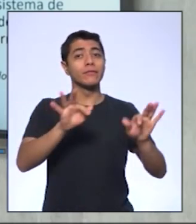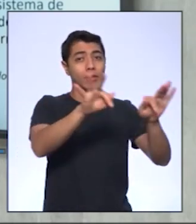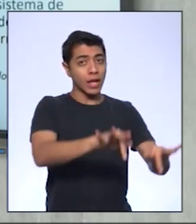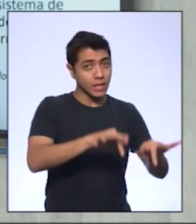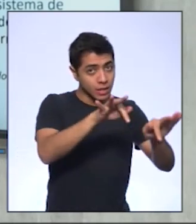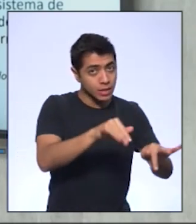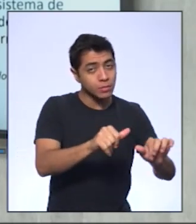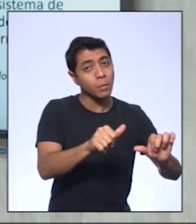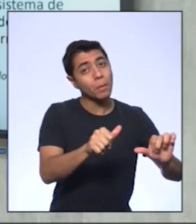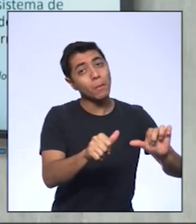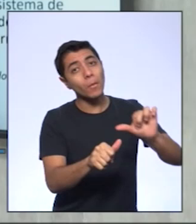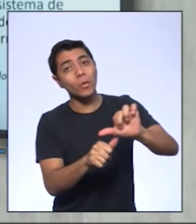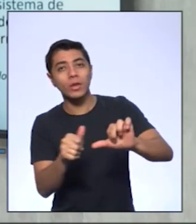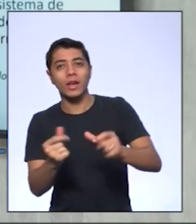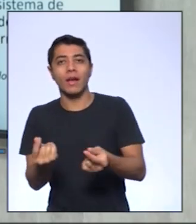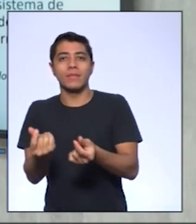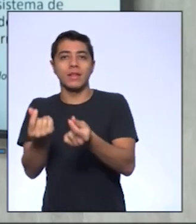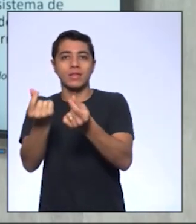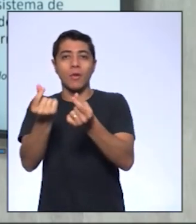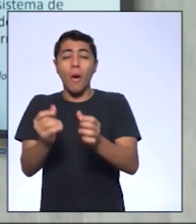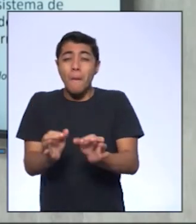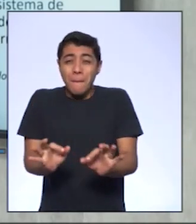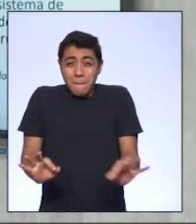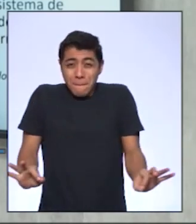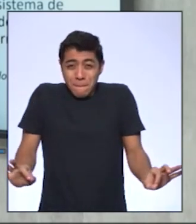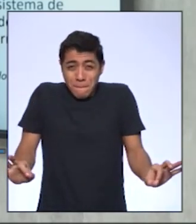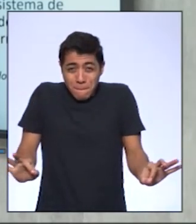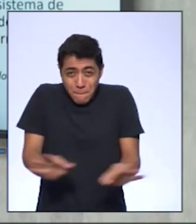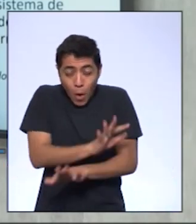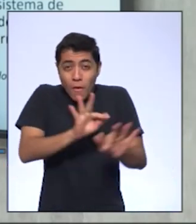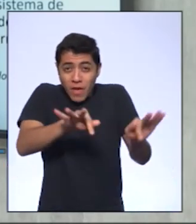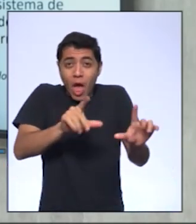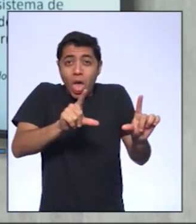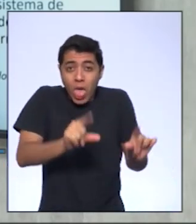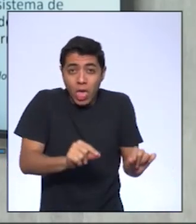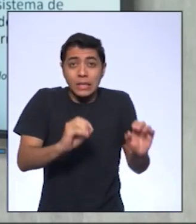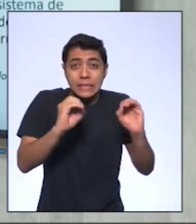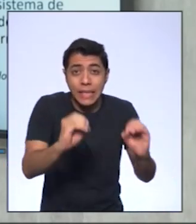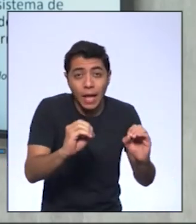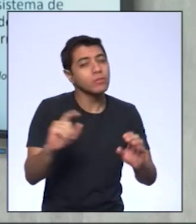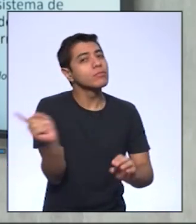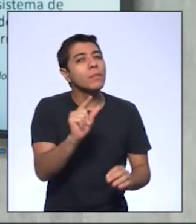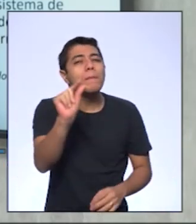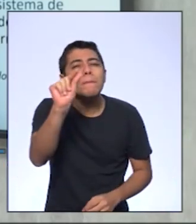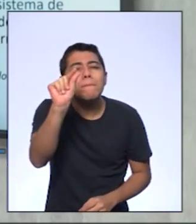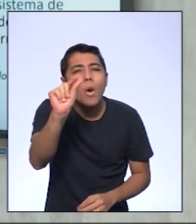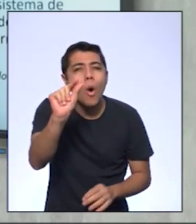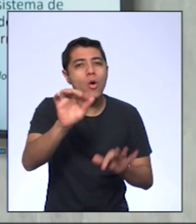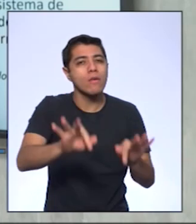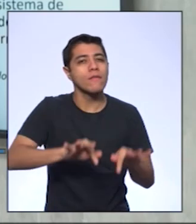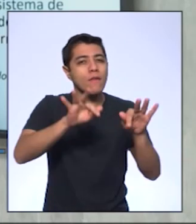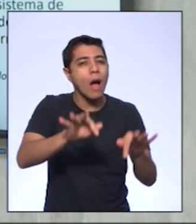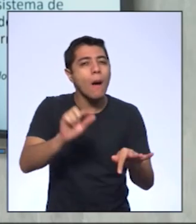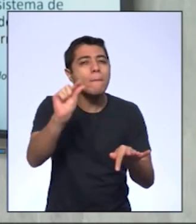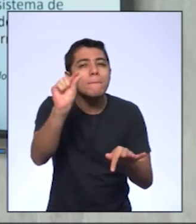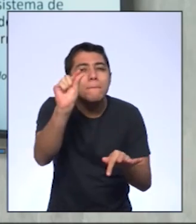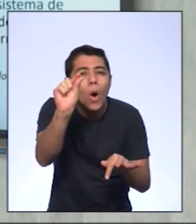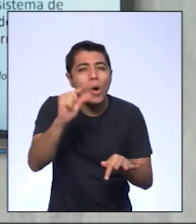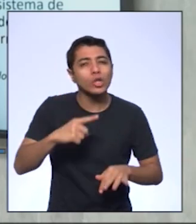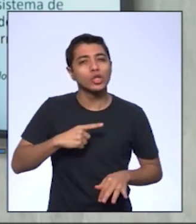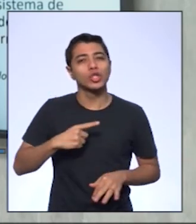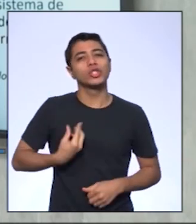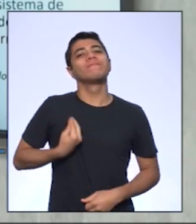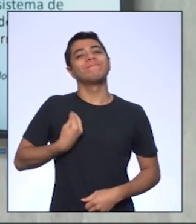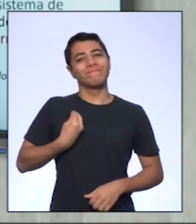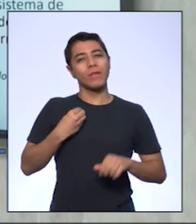capitalista? Representam. As cidades têm a ver com o novo mundo que está surgindo? Sim! Mas as cidades também trazem elementos do feudalismo. Por que trazem elementos